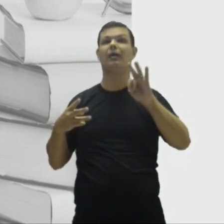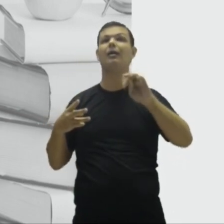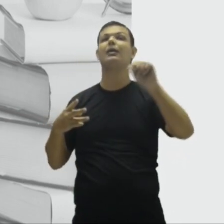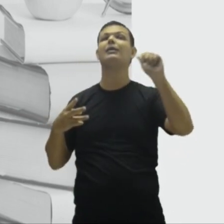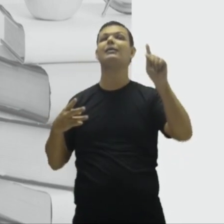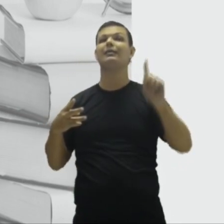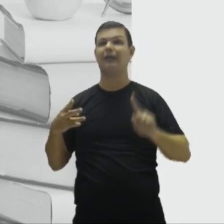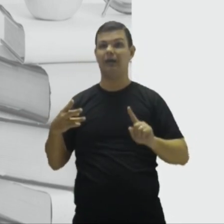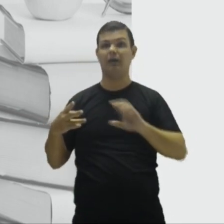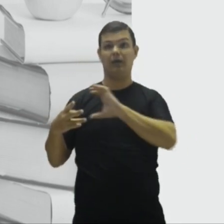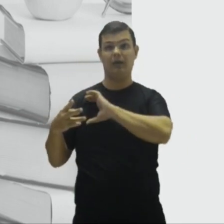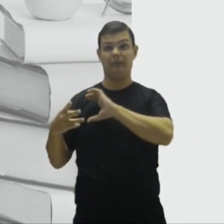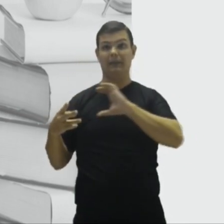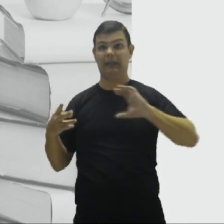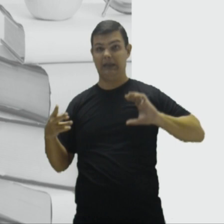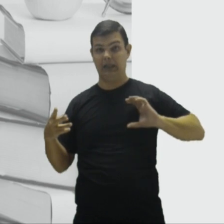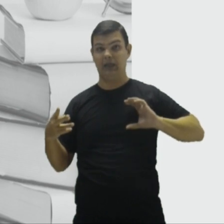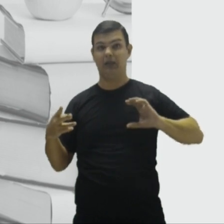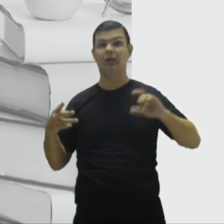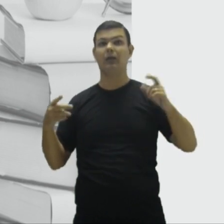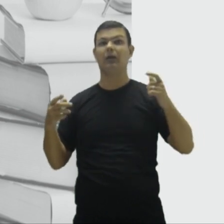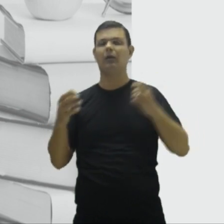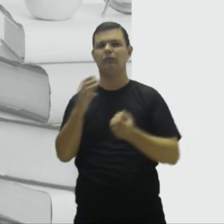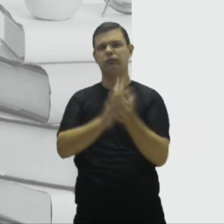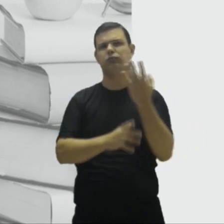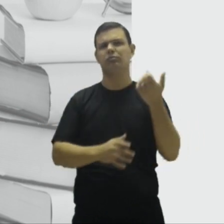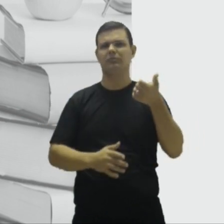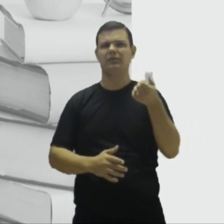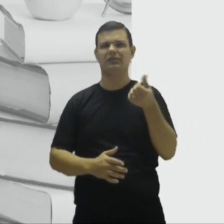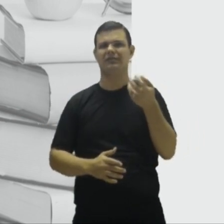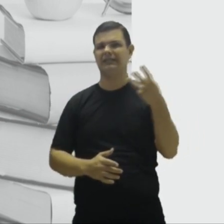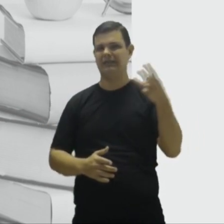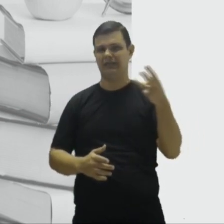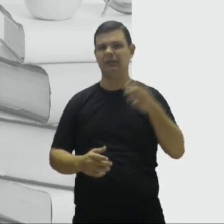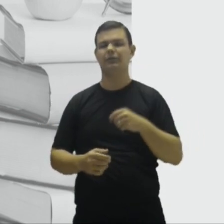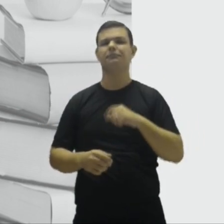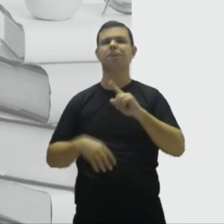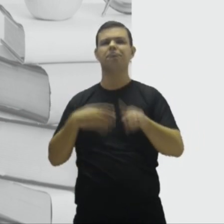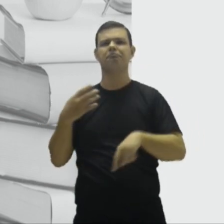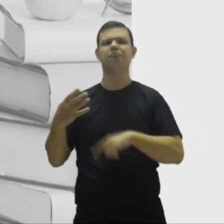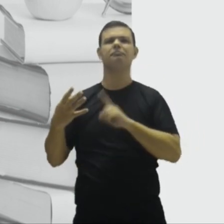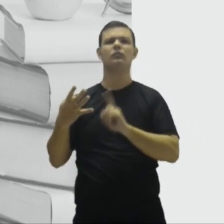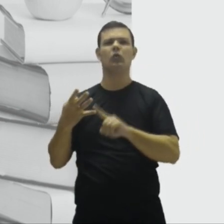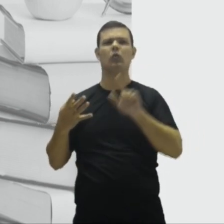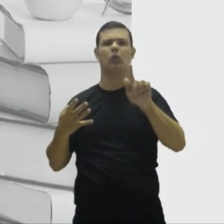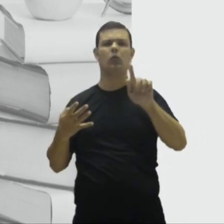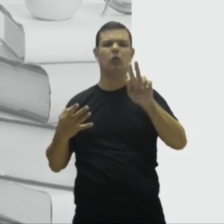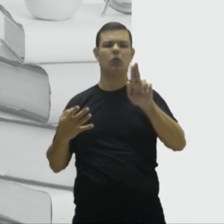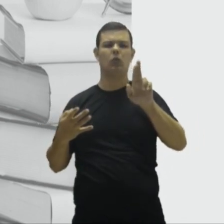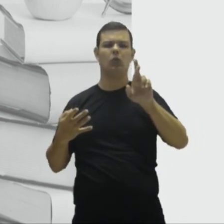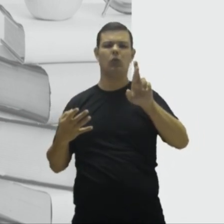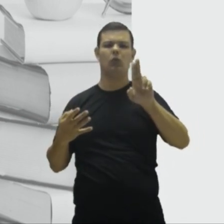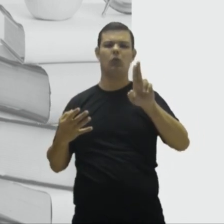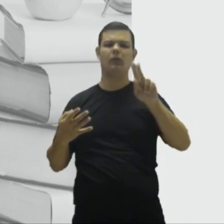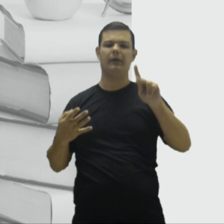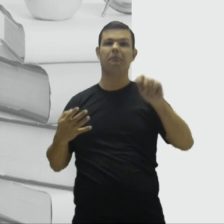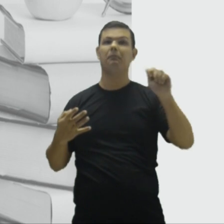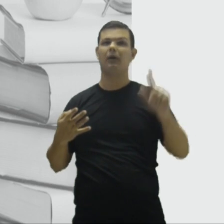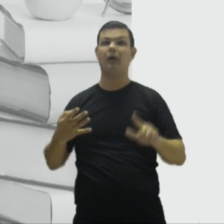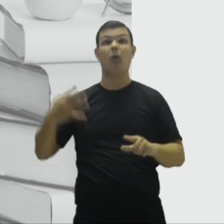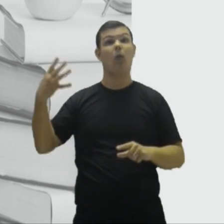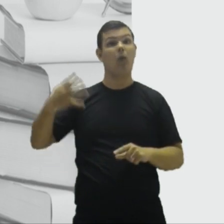terceira vila formada pelos portugueses aqui na região. Tivemos a vila de Gurupá, que foi a quarta